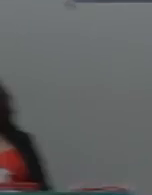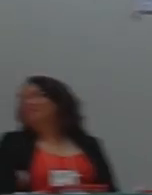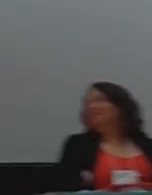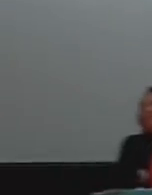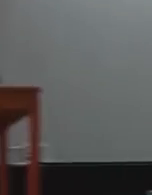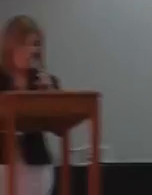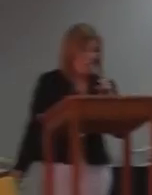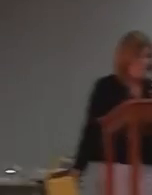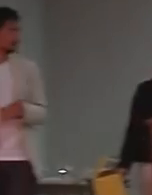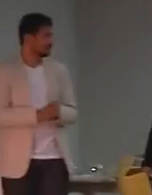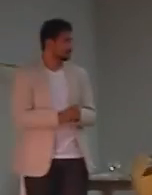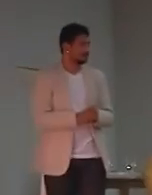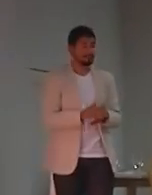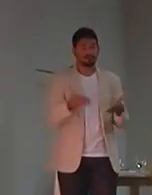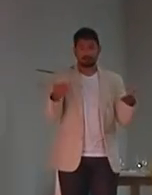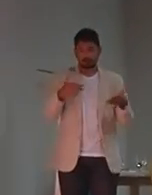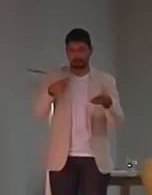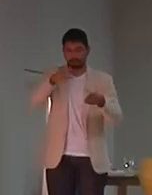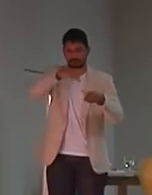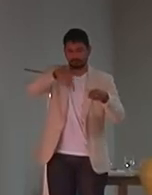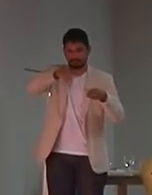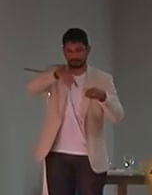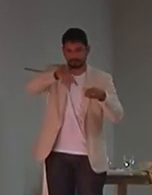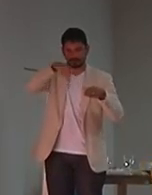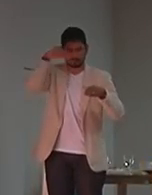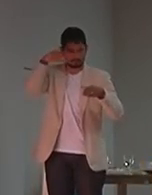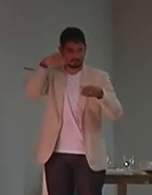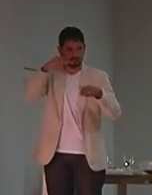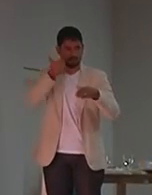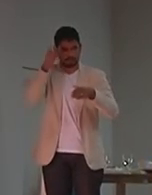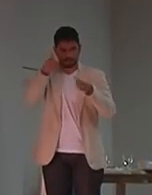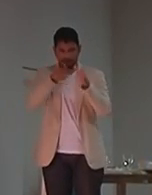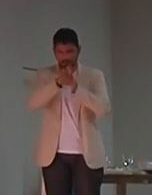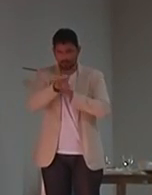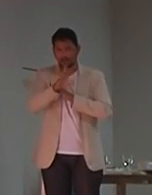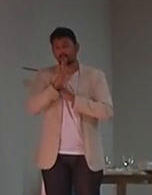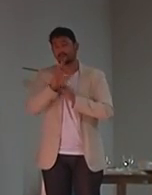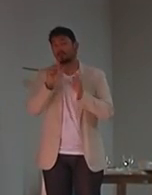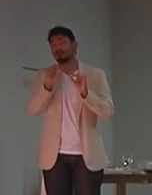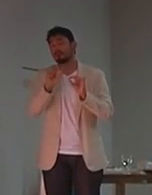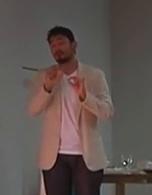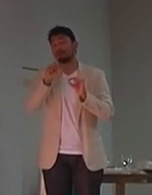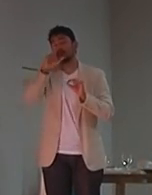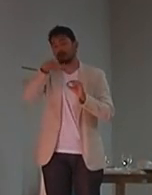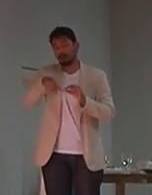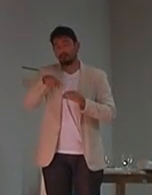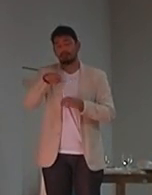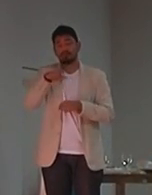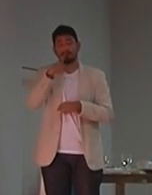Bem, faremos o sorteio de mais uma pergunta. Quem responde é a professora